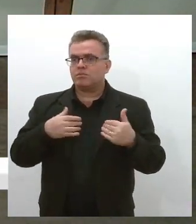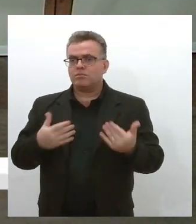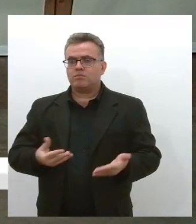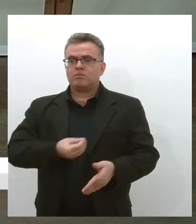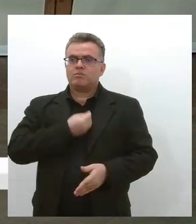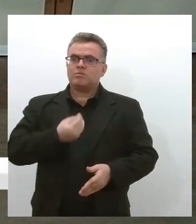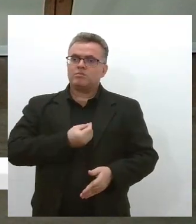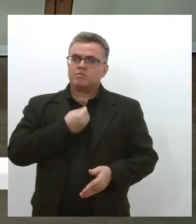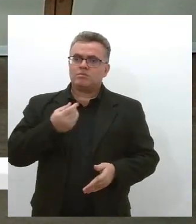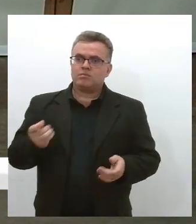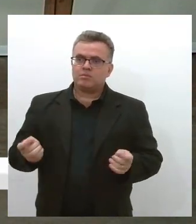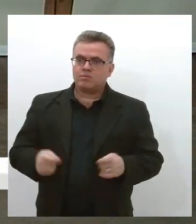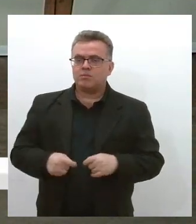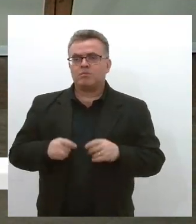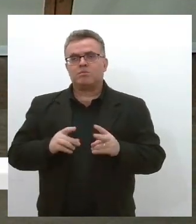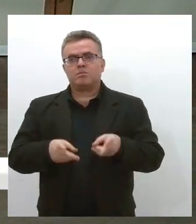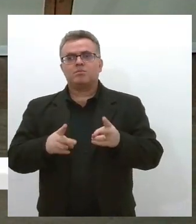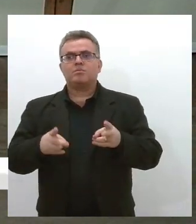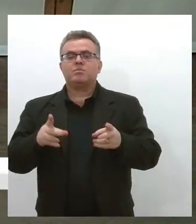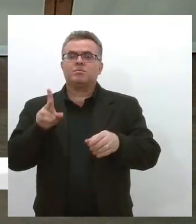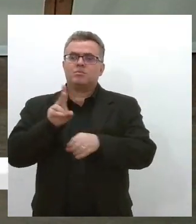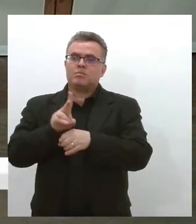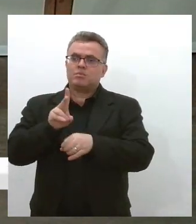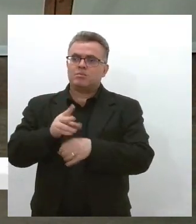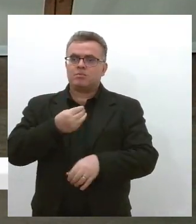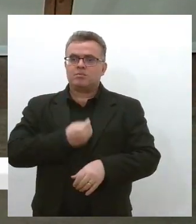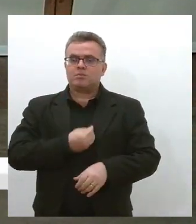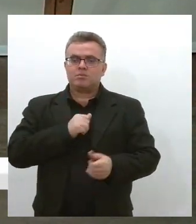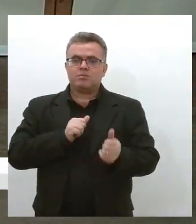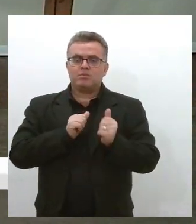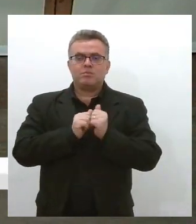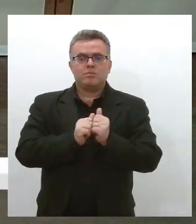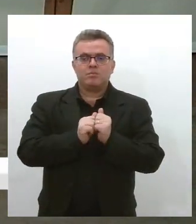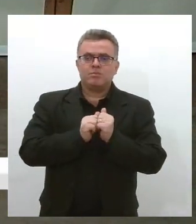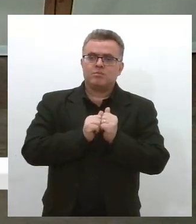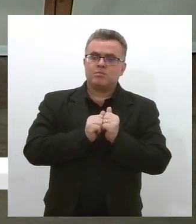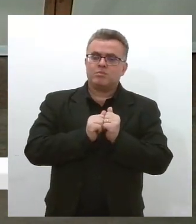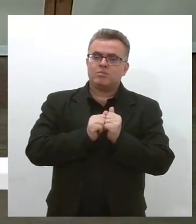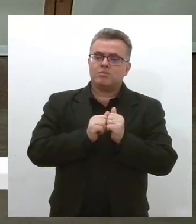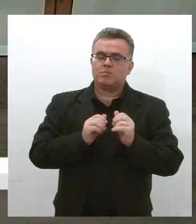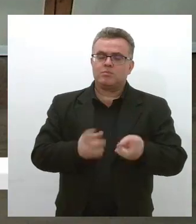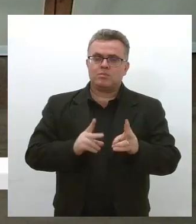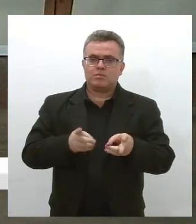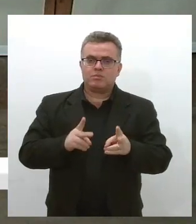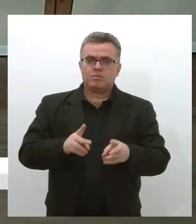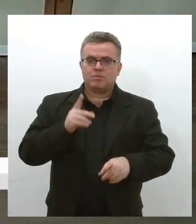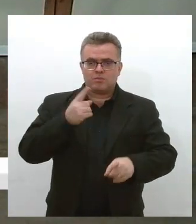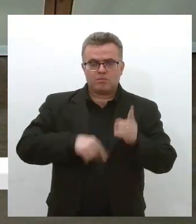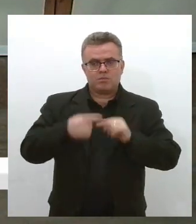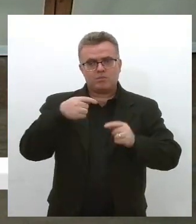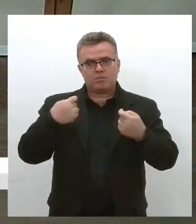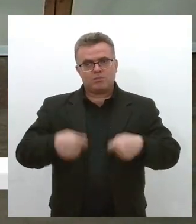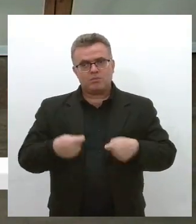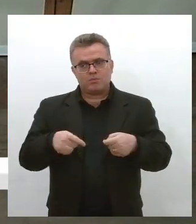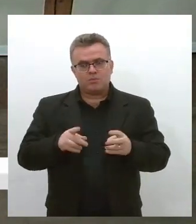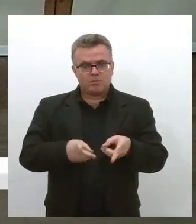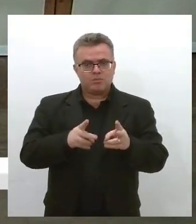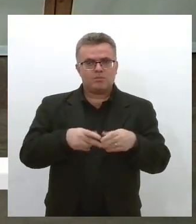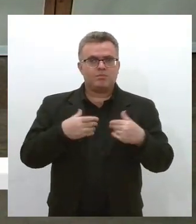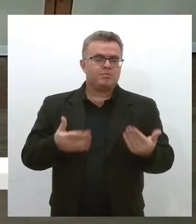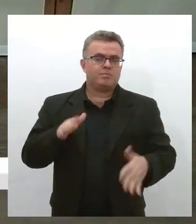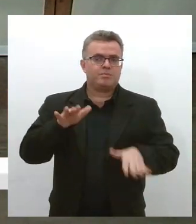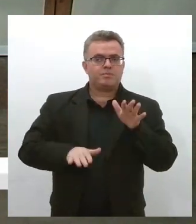vivendo, né? Dando conta da sua vida ao lado disso, né? Acho que é muito Exatamente. mais nesse sentido, assim, e que muitas vezes